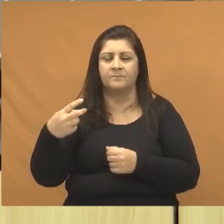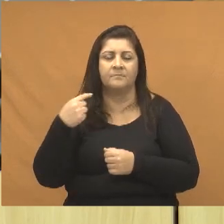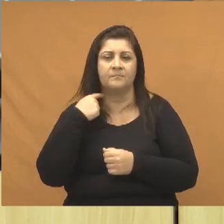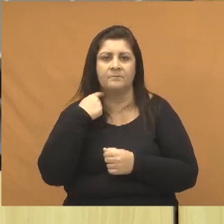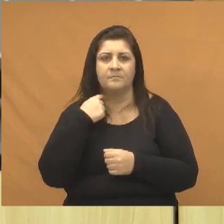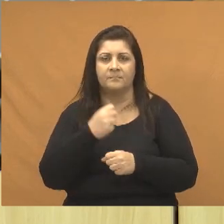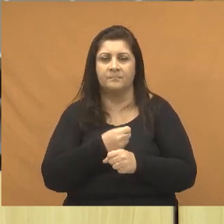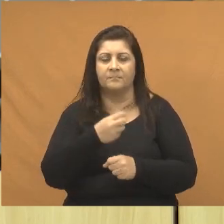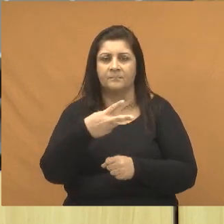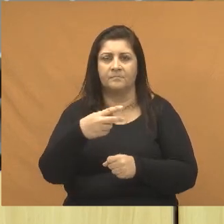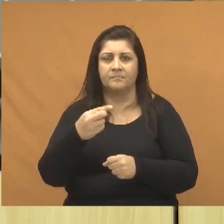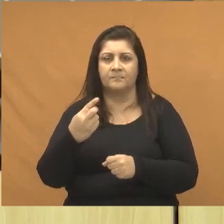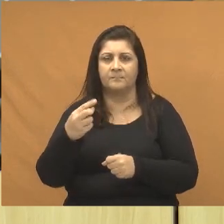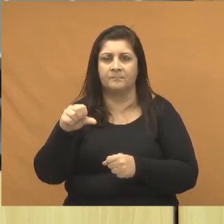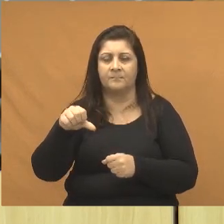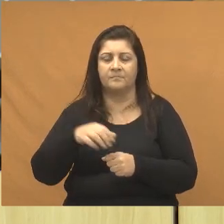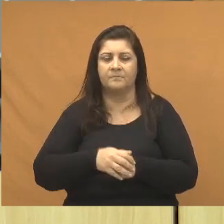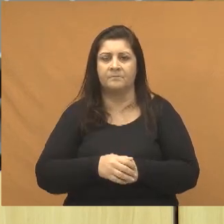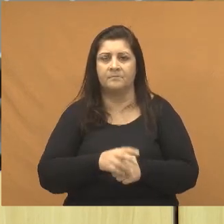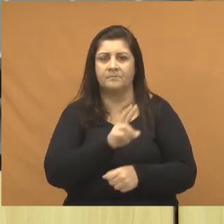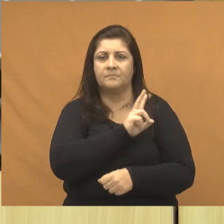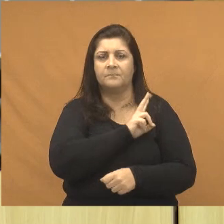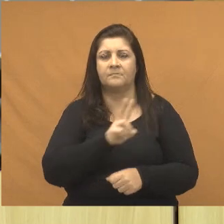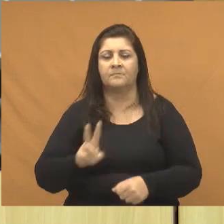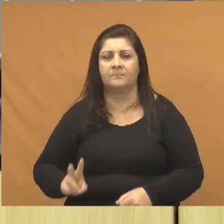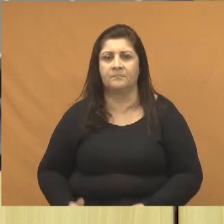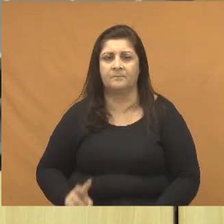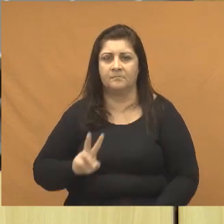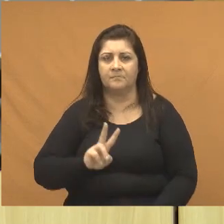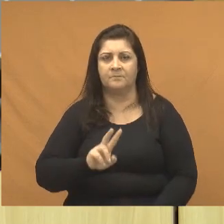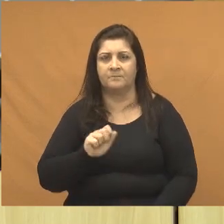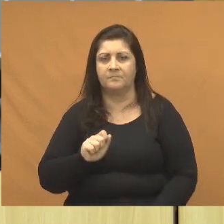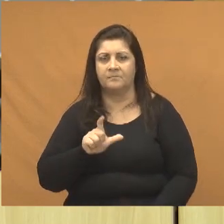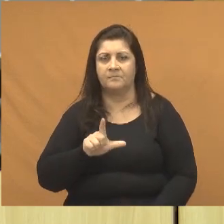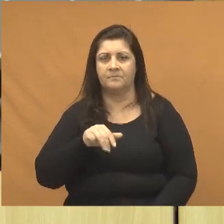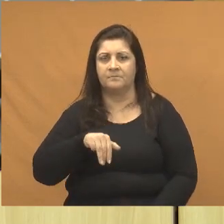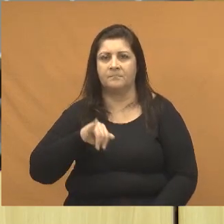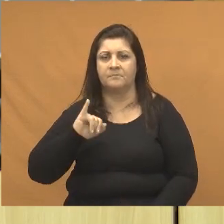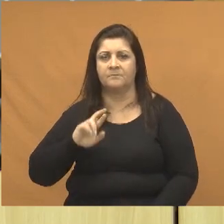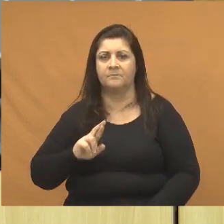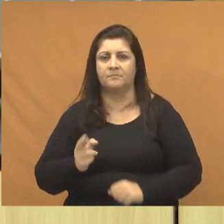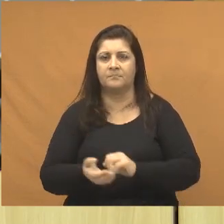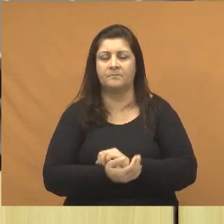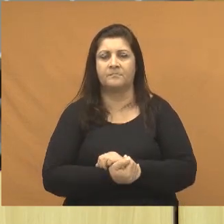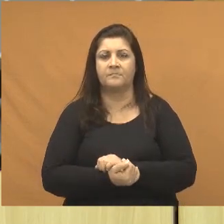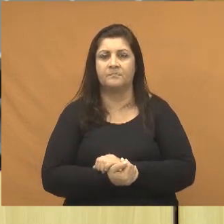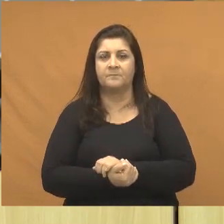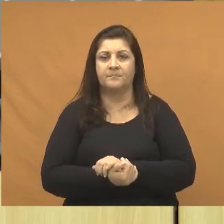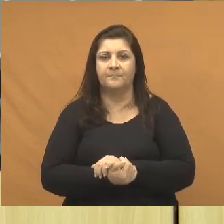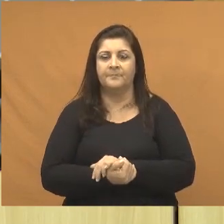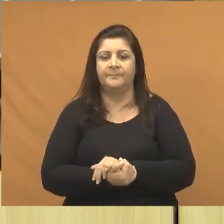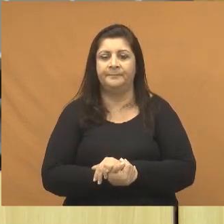de 2019. Autoria, vereador Valmir do Parque Meia Lua.